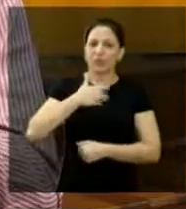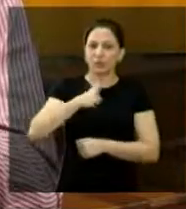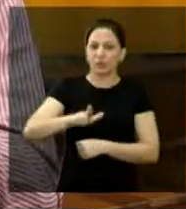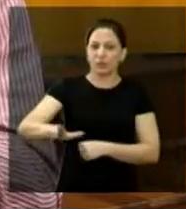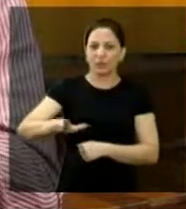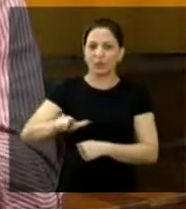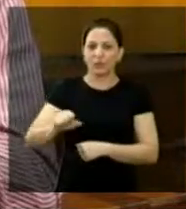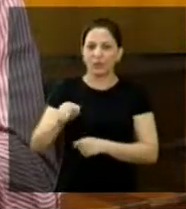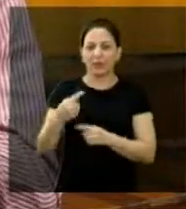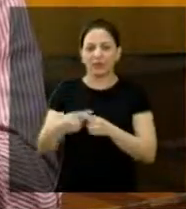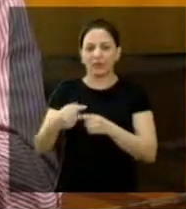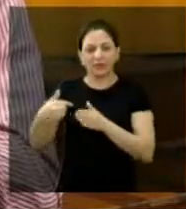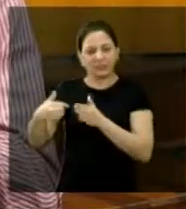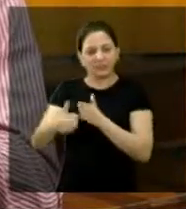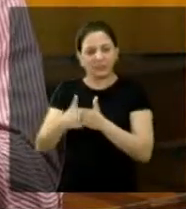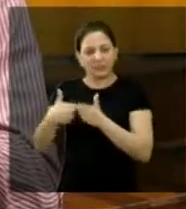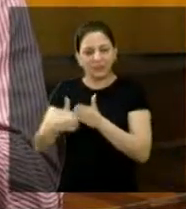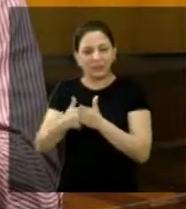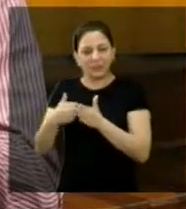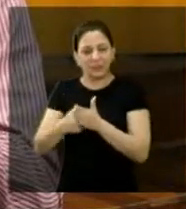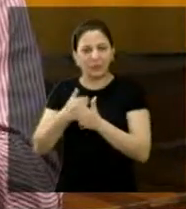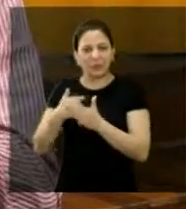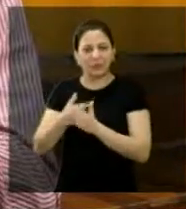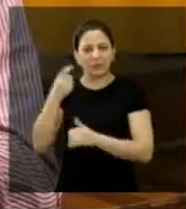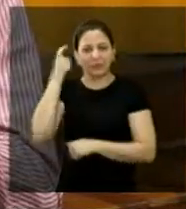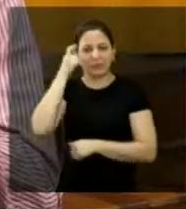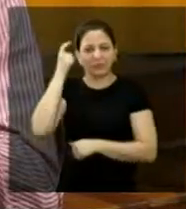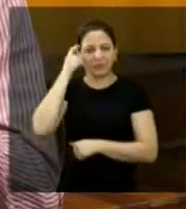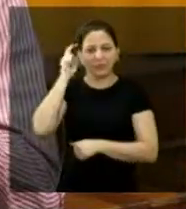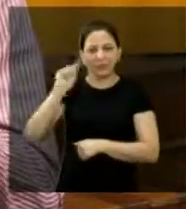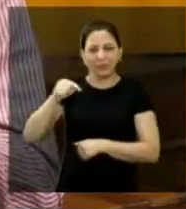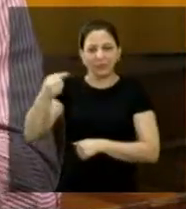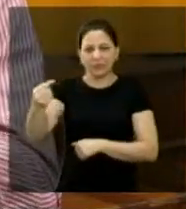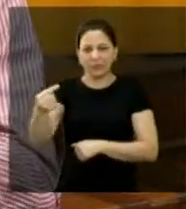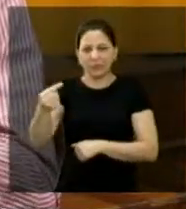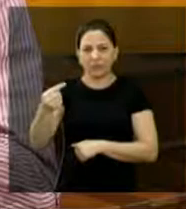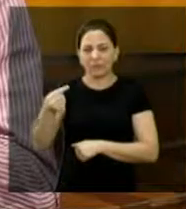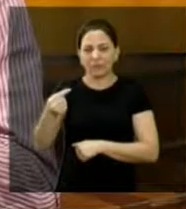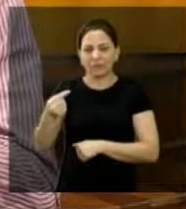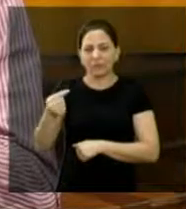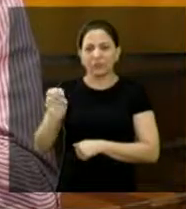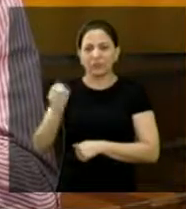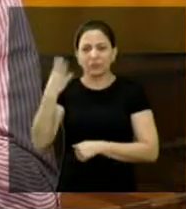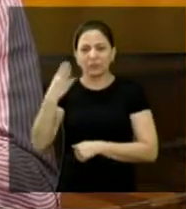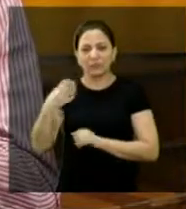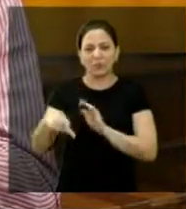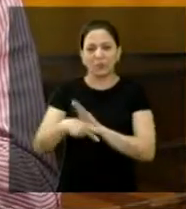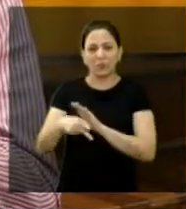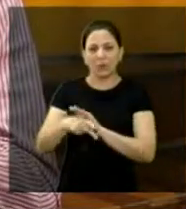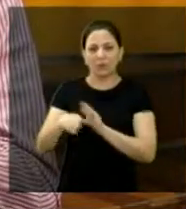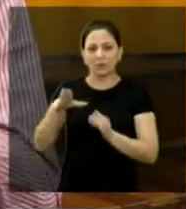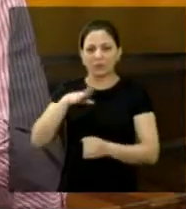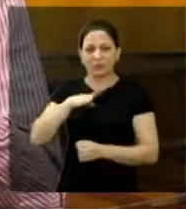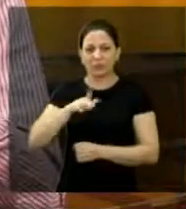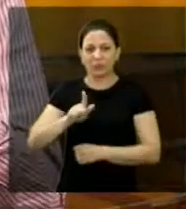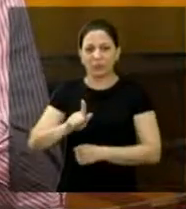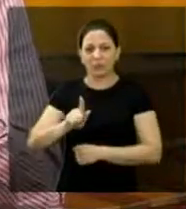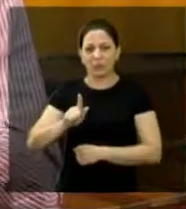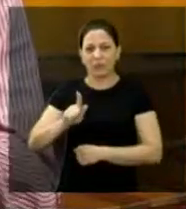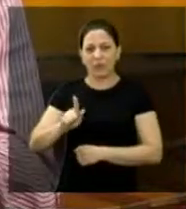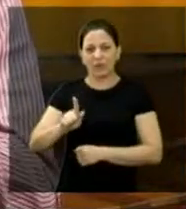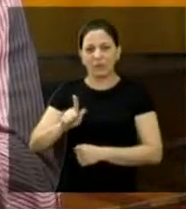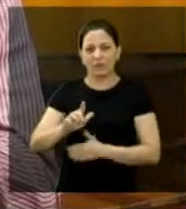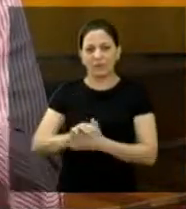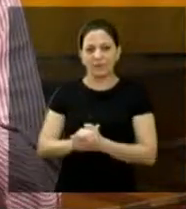essa pergunta que você me fez bateu muito na minha cabeça depois desse episódio lá de Guaratinguetá, porque da mesma forma